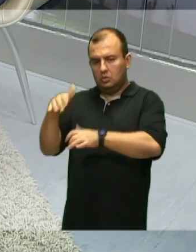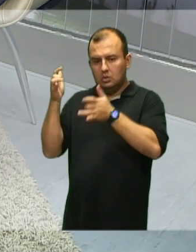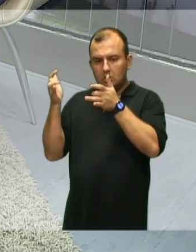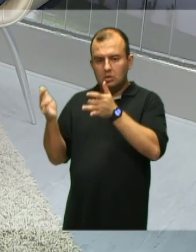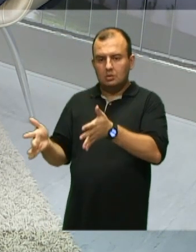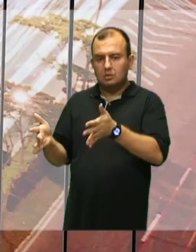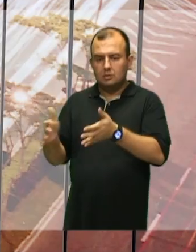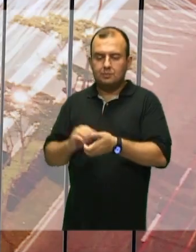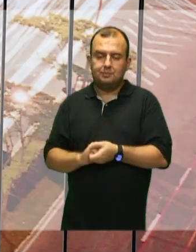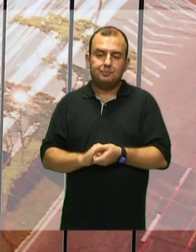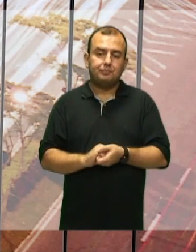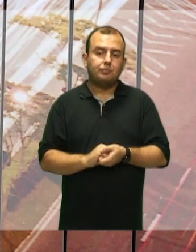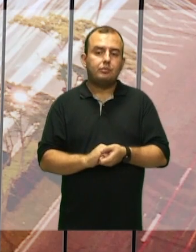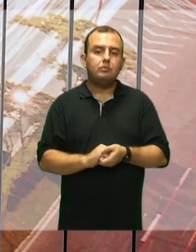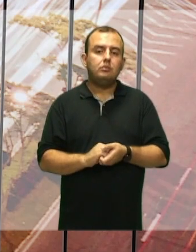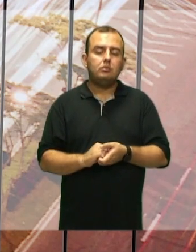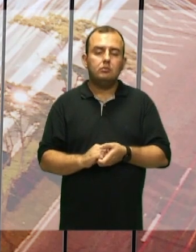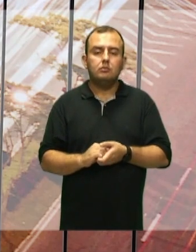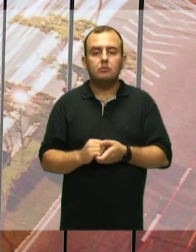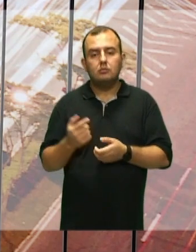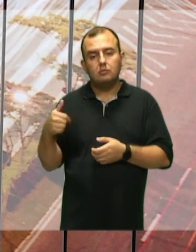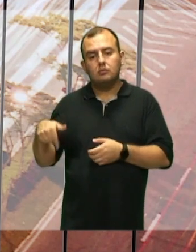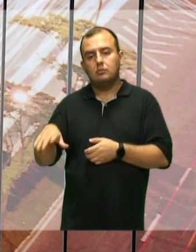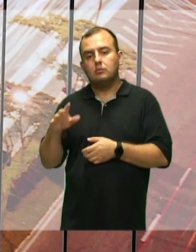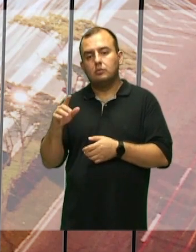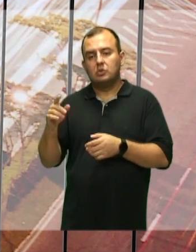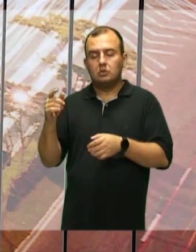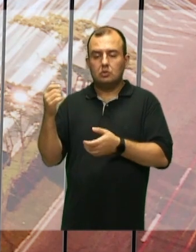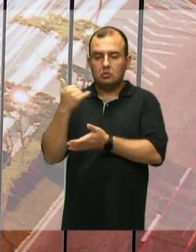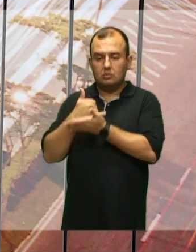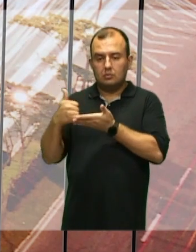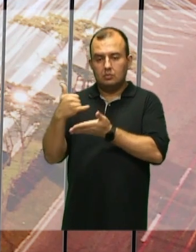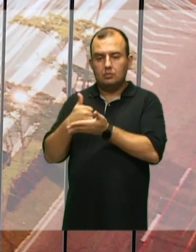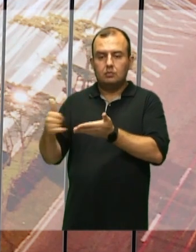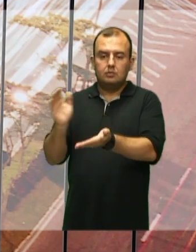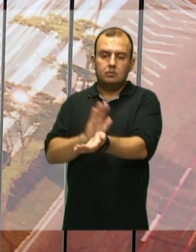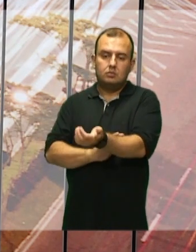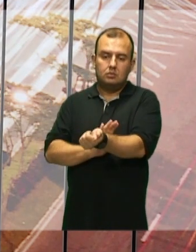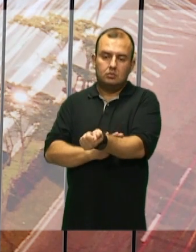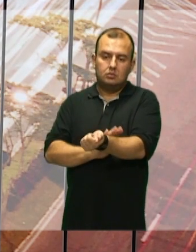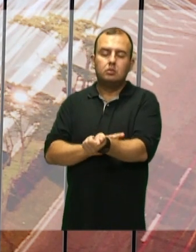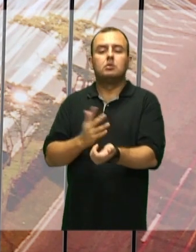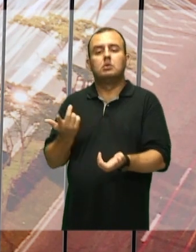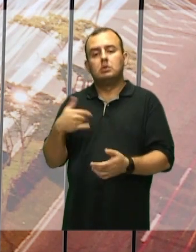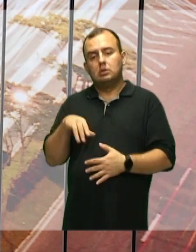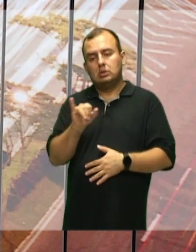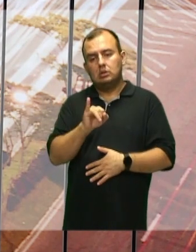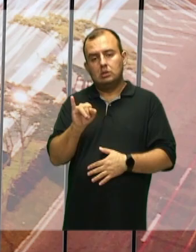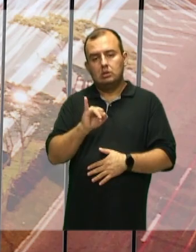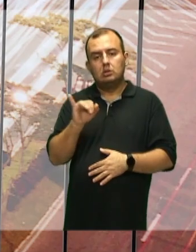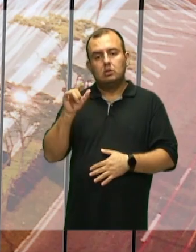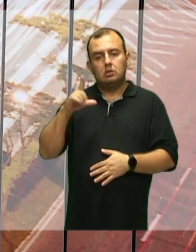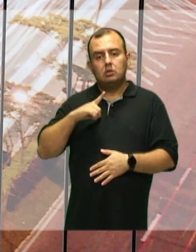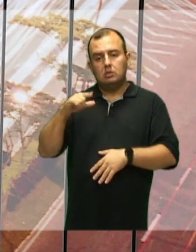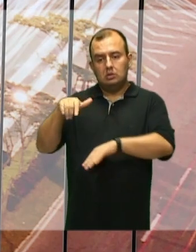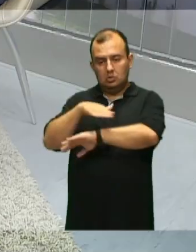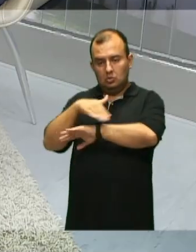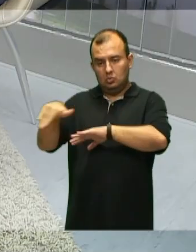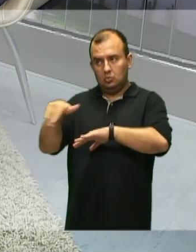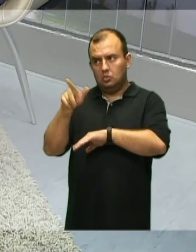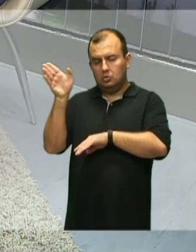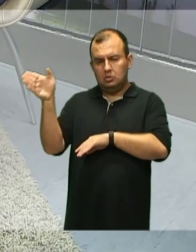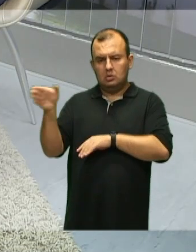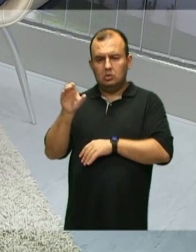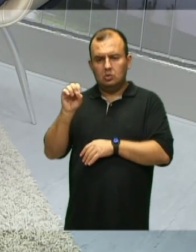rua e o encaminhamento dos casos de dependência química né Itajaí nós temos aqui mesmo na Contorno Sul